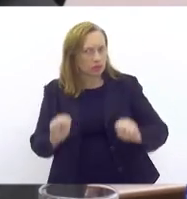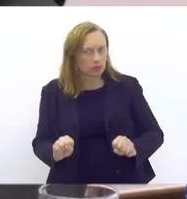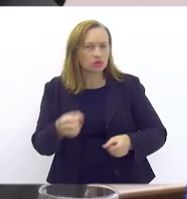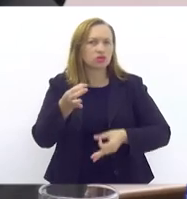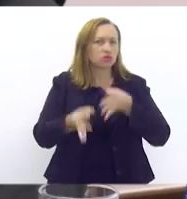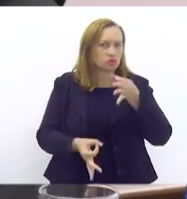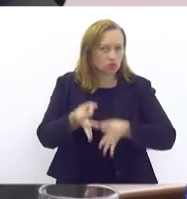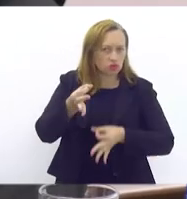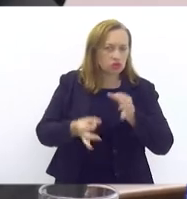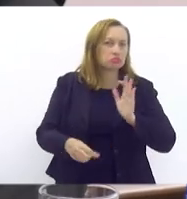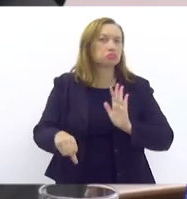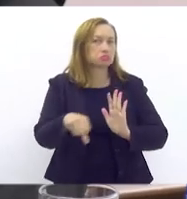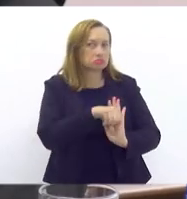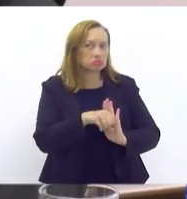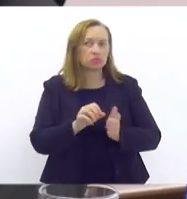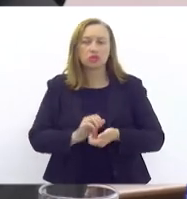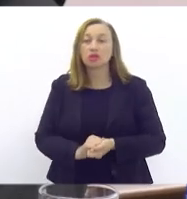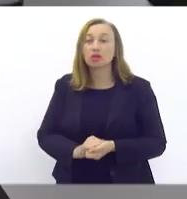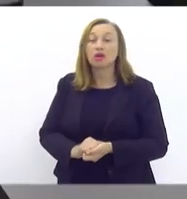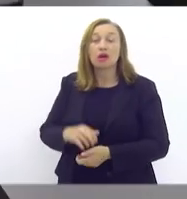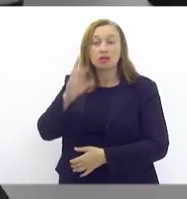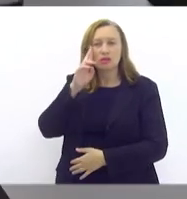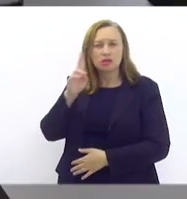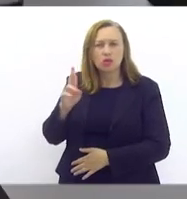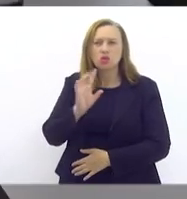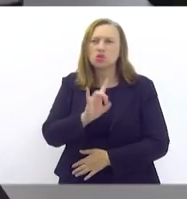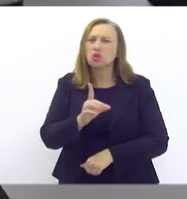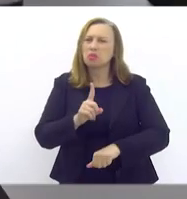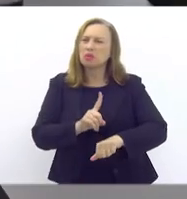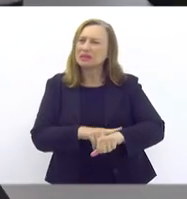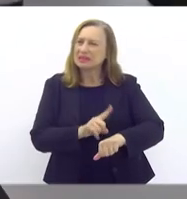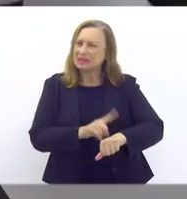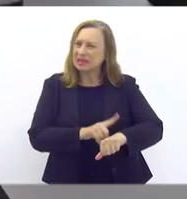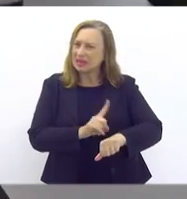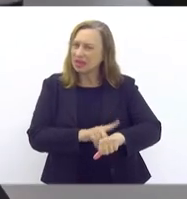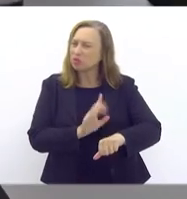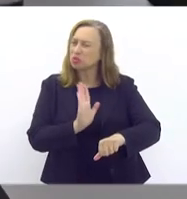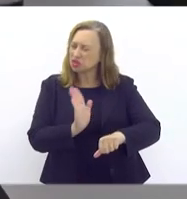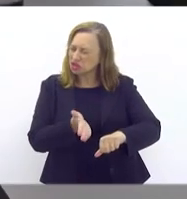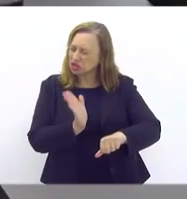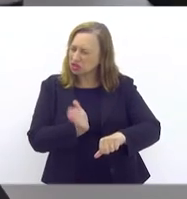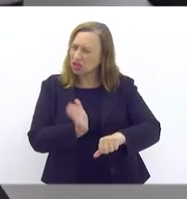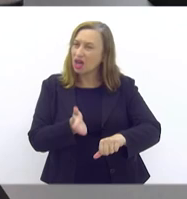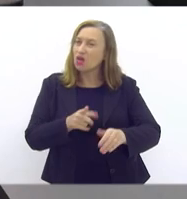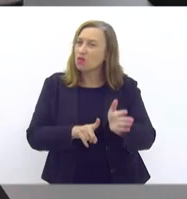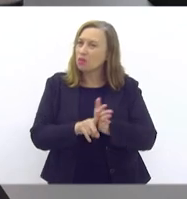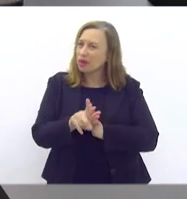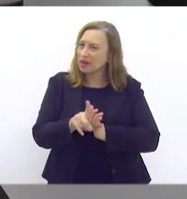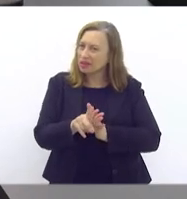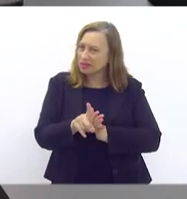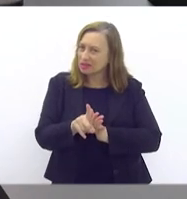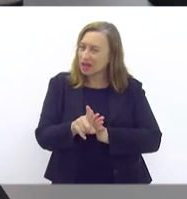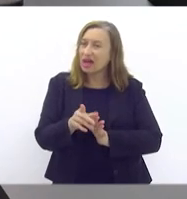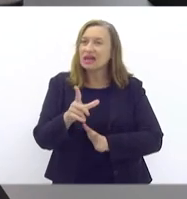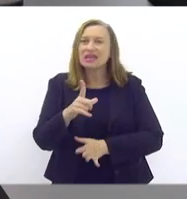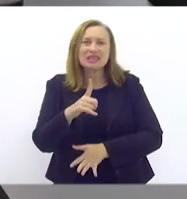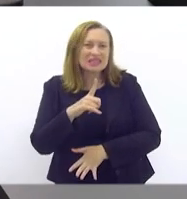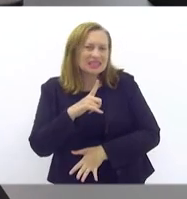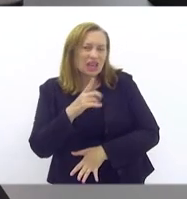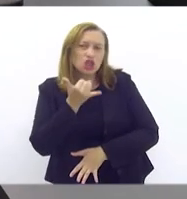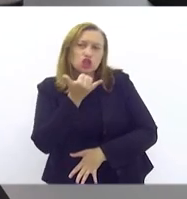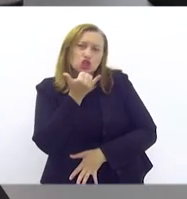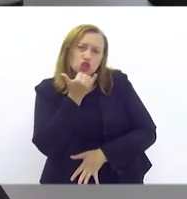Criminal uhum Senor Nicoli é só porque a gente tem já vou perguntar vou indagar se tem me